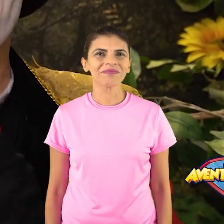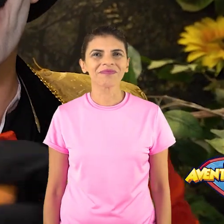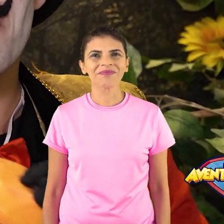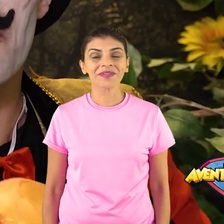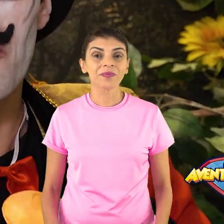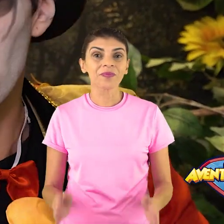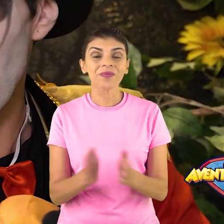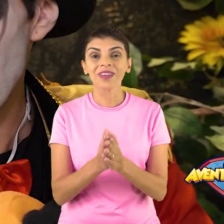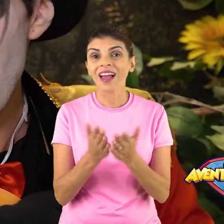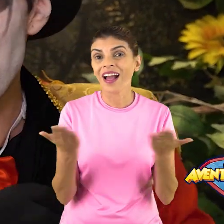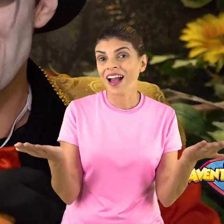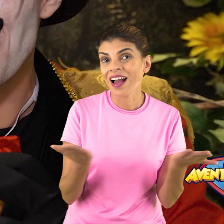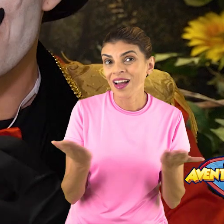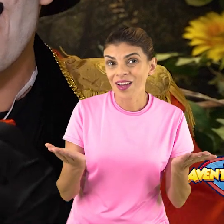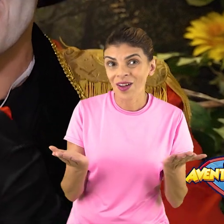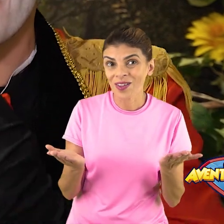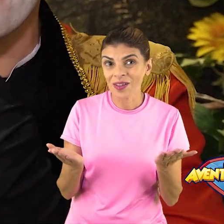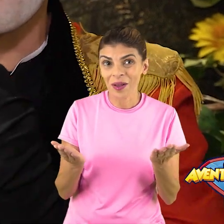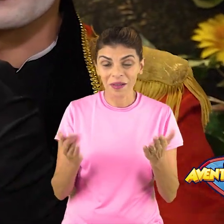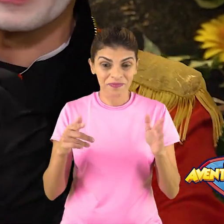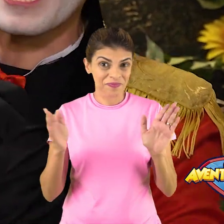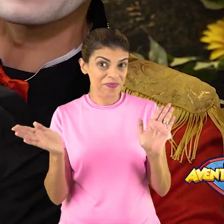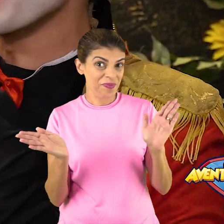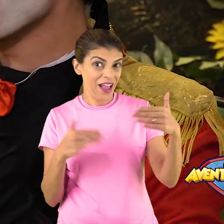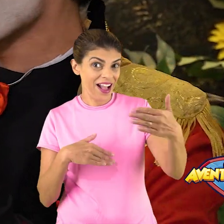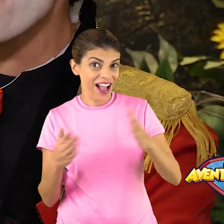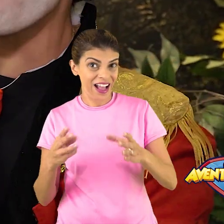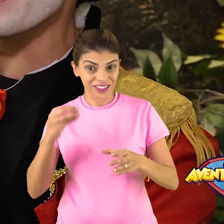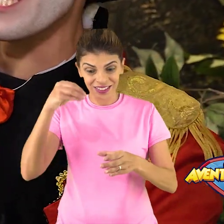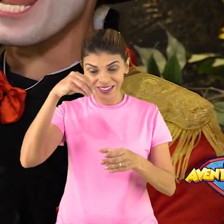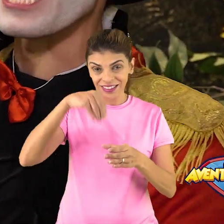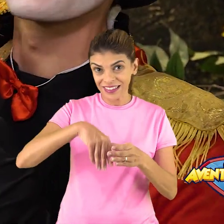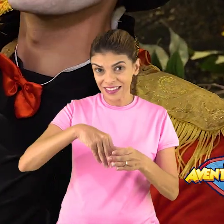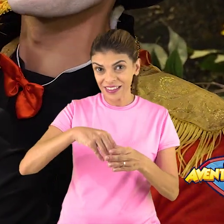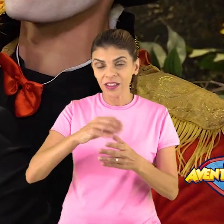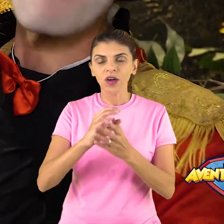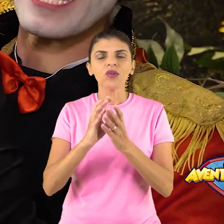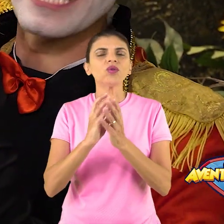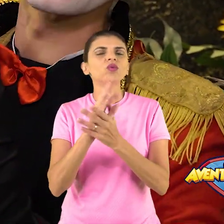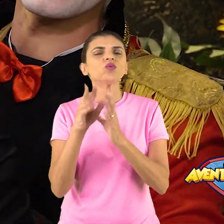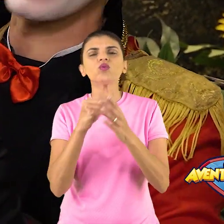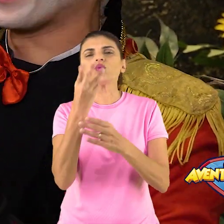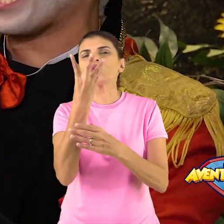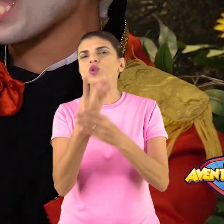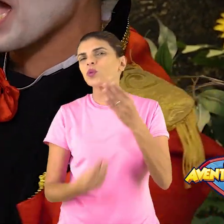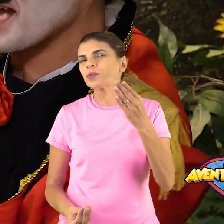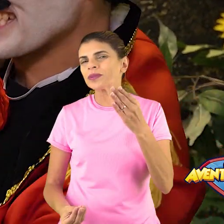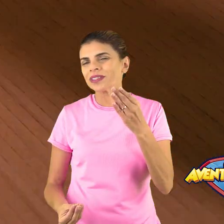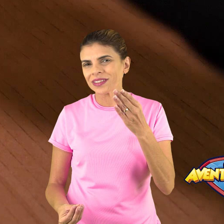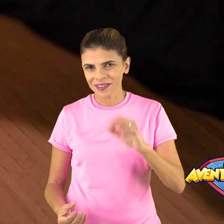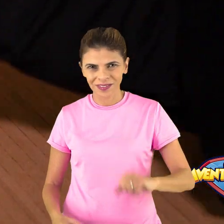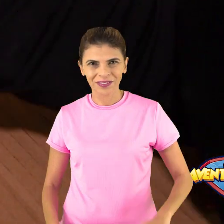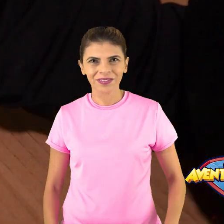Agora eu vou colocar essa pedra do poder aqui e fazer ela desaparecer!